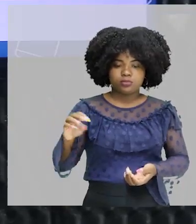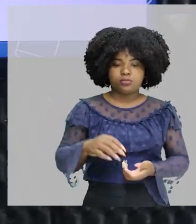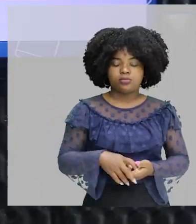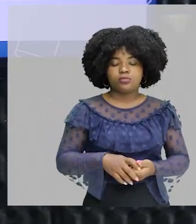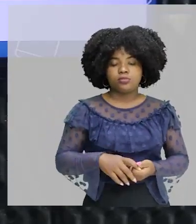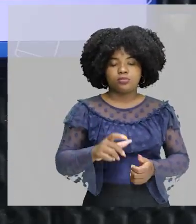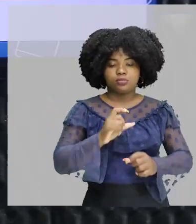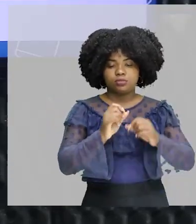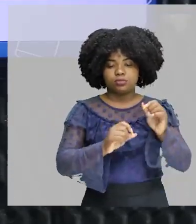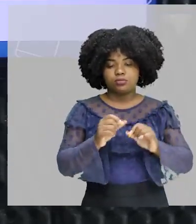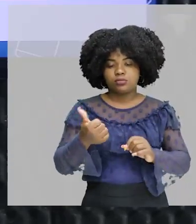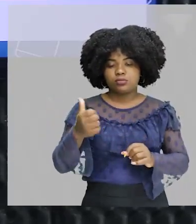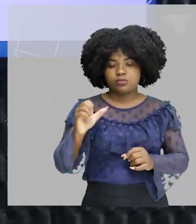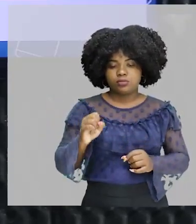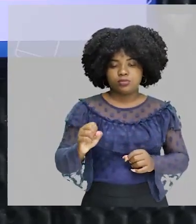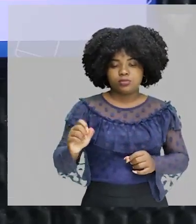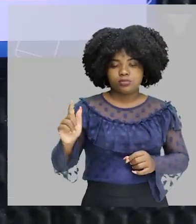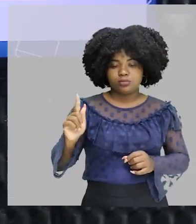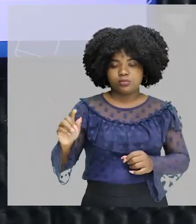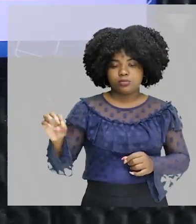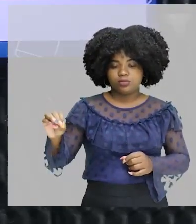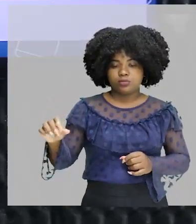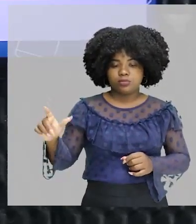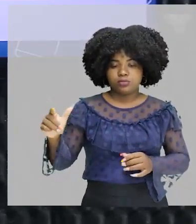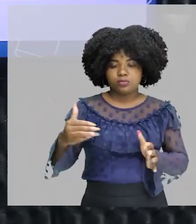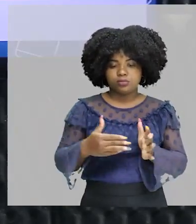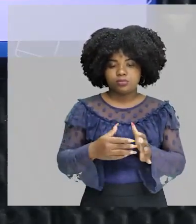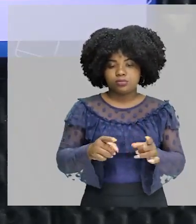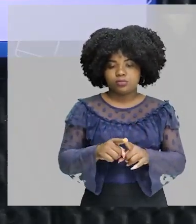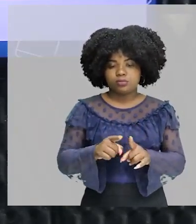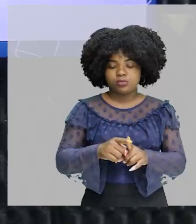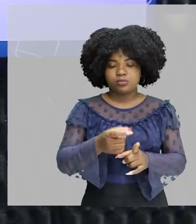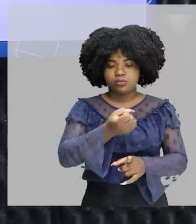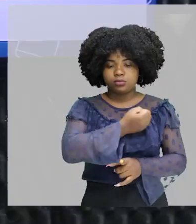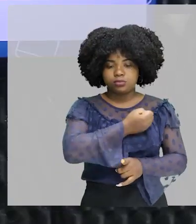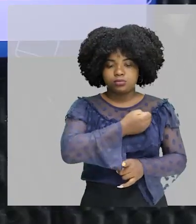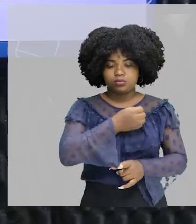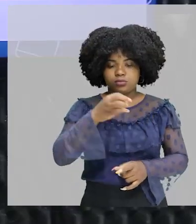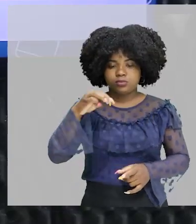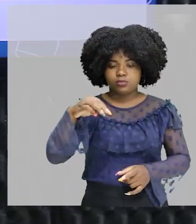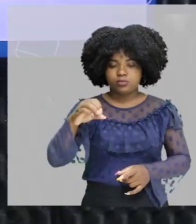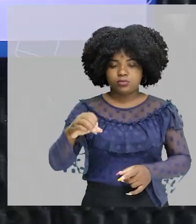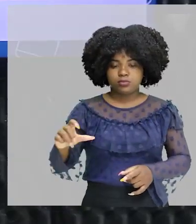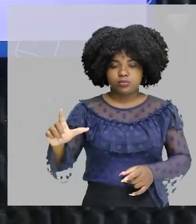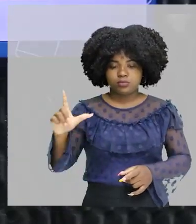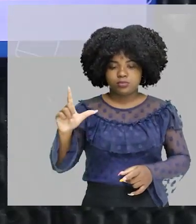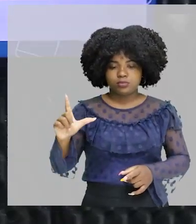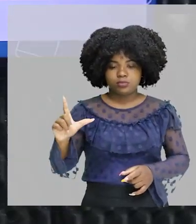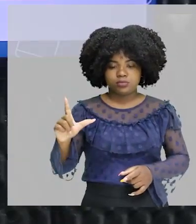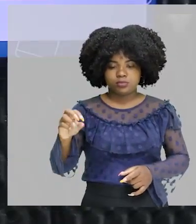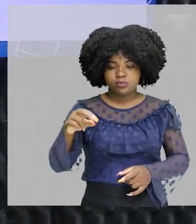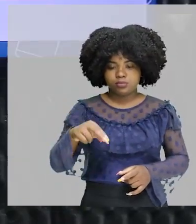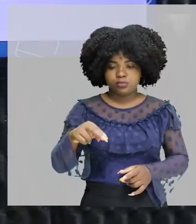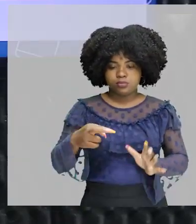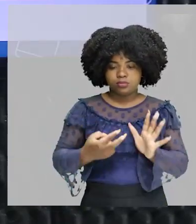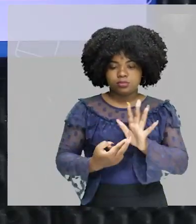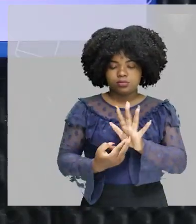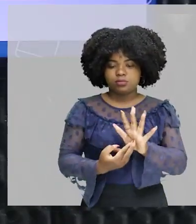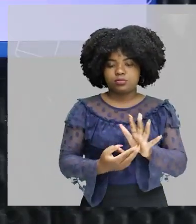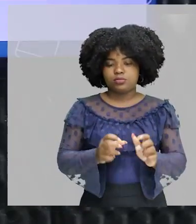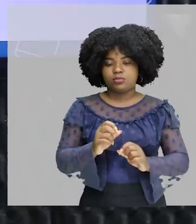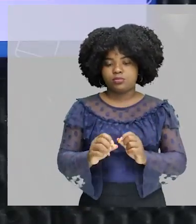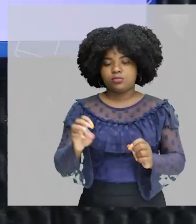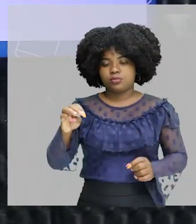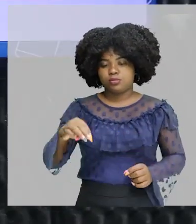gramas por mol. E nós temos também uma última grandeza, que é o número de mols. O N